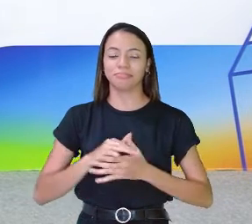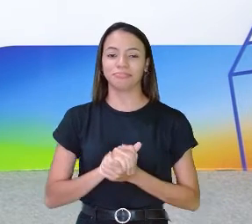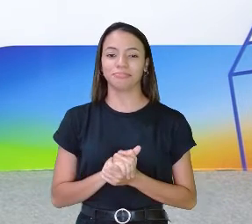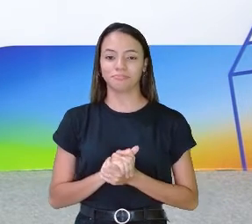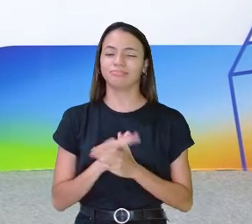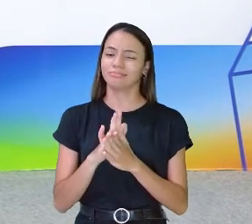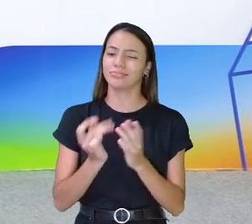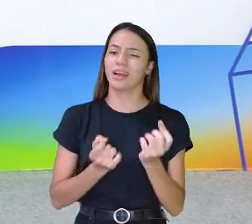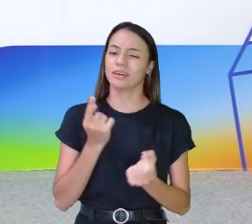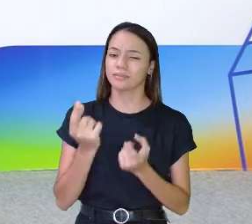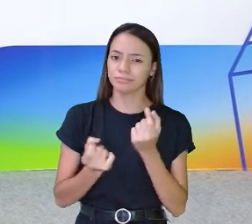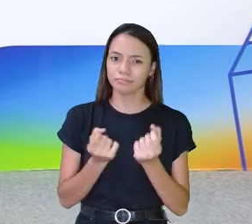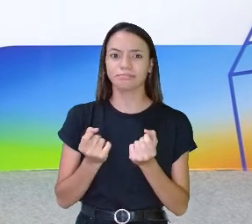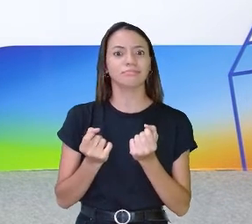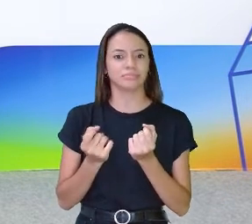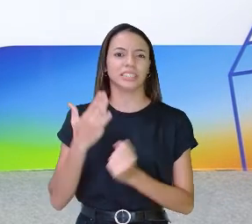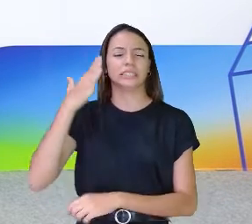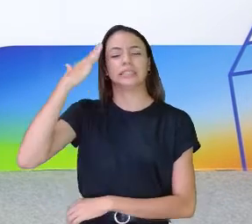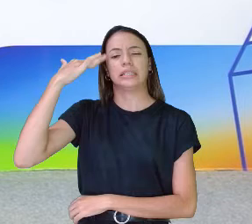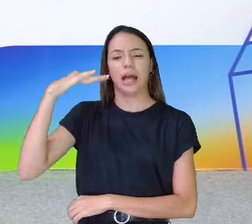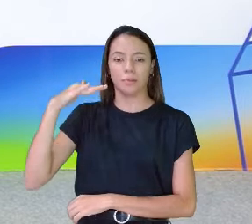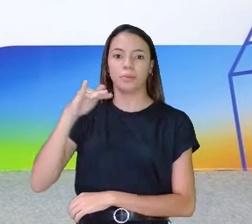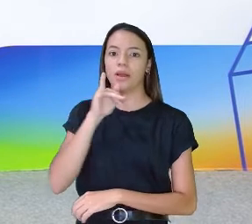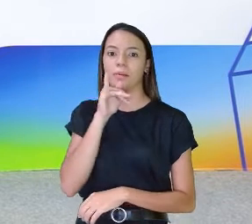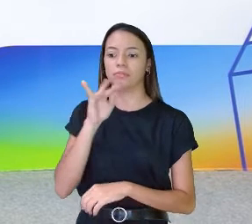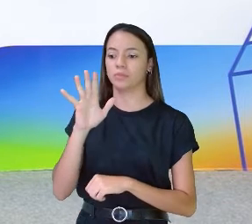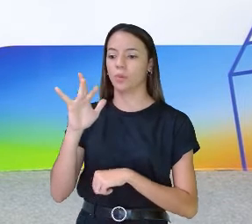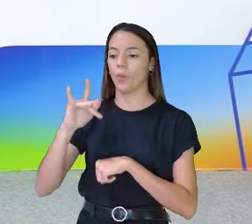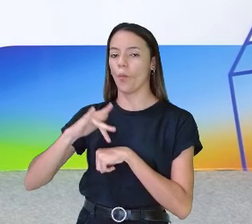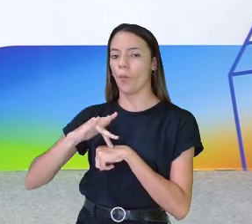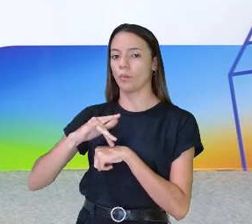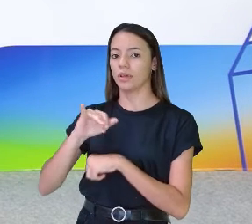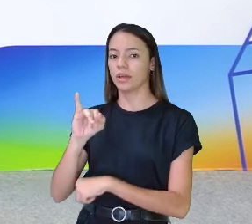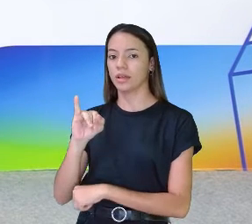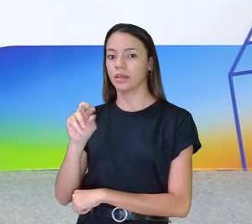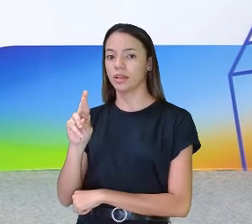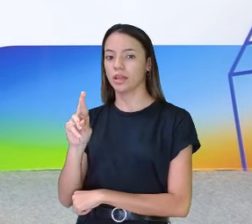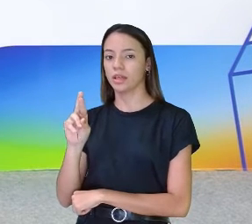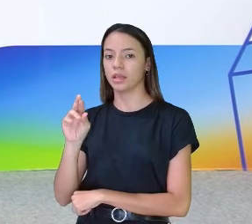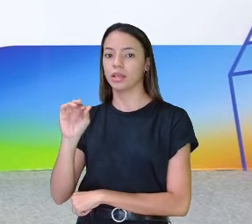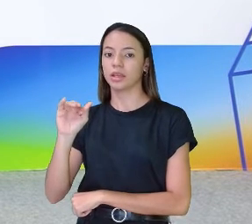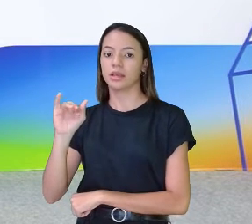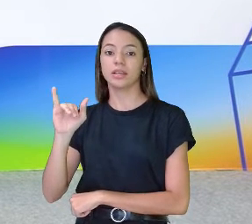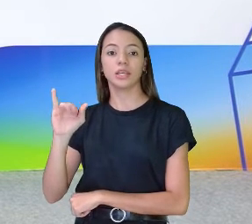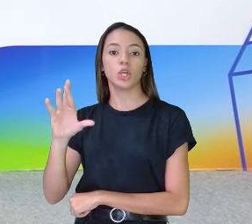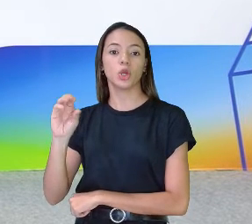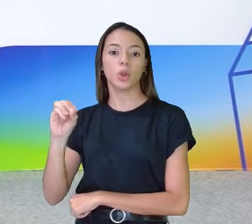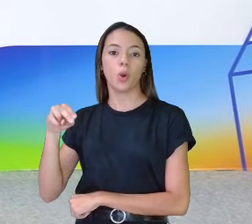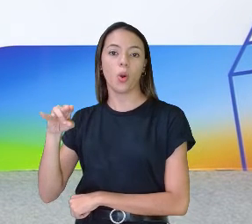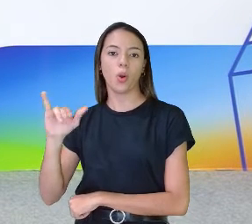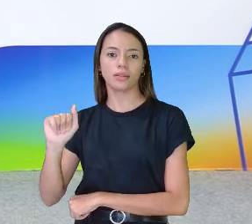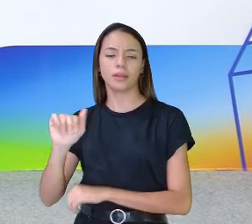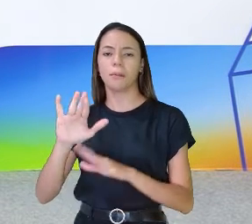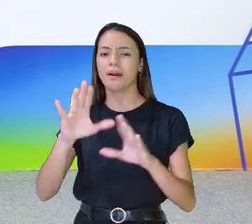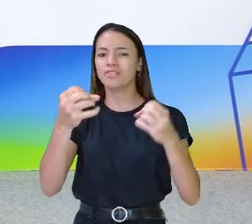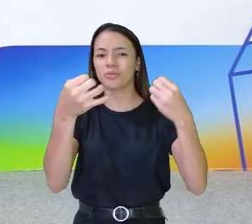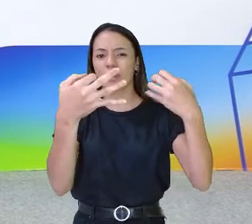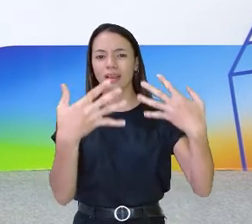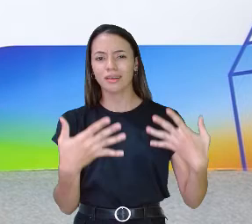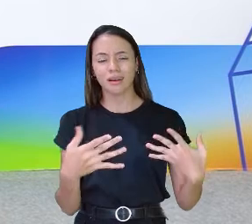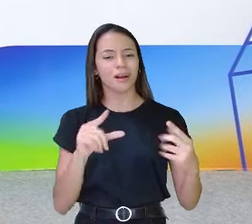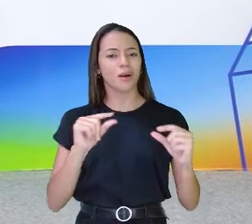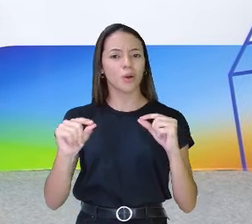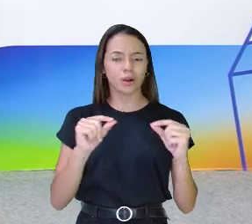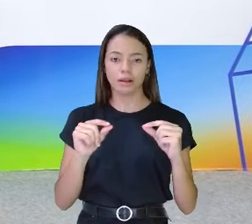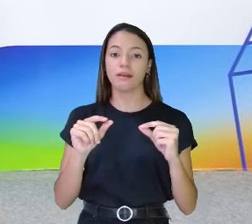Às vezes a gente até sabe ser irônico, mas a gente não sabe explicar a ironia, né? Porque é uma figura de